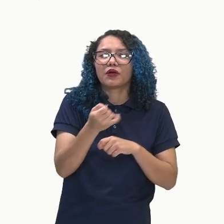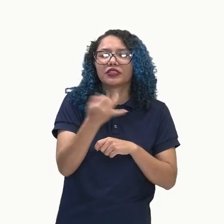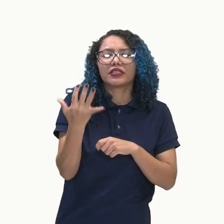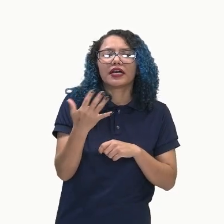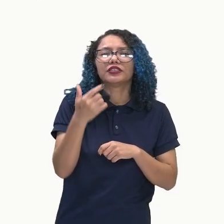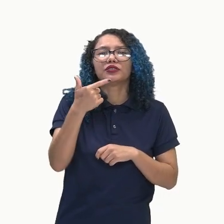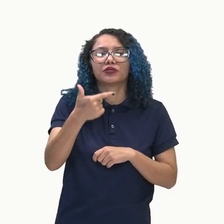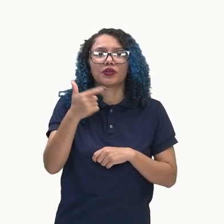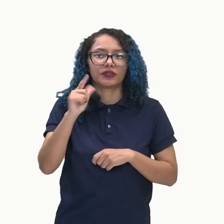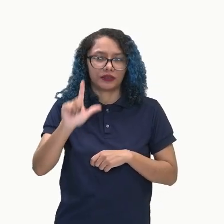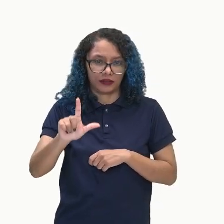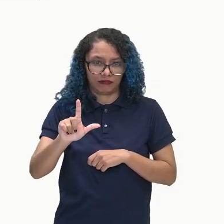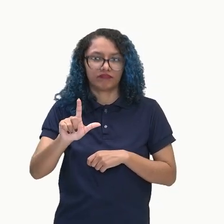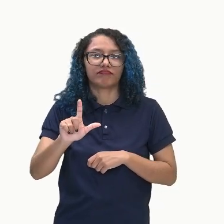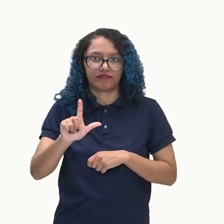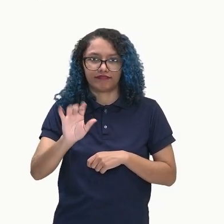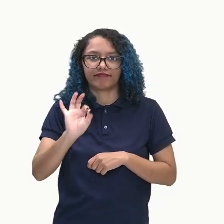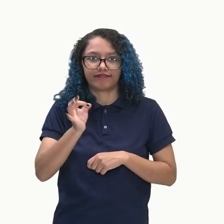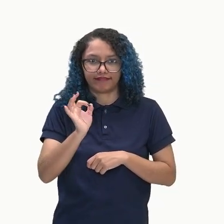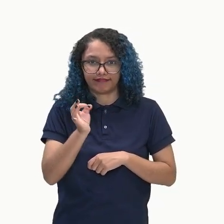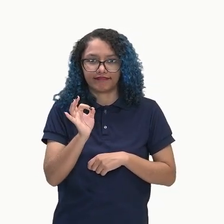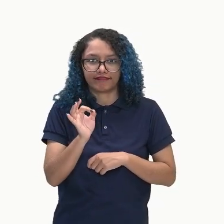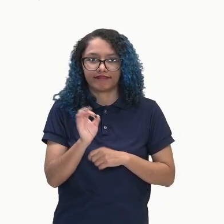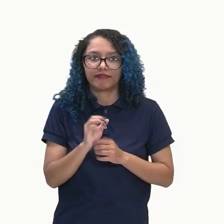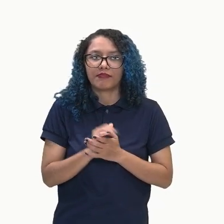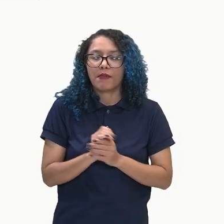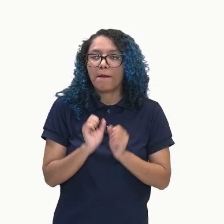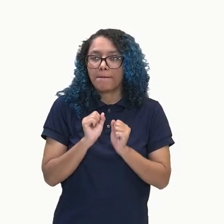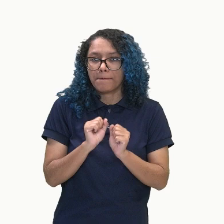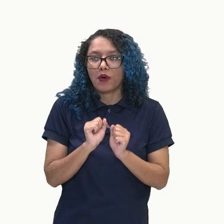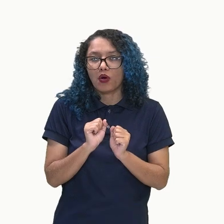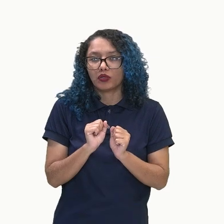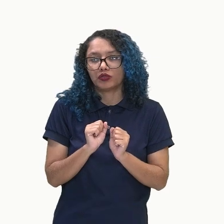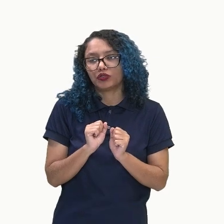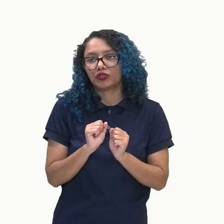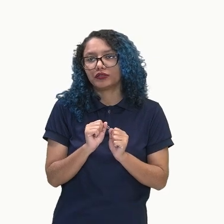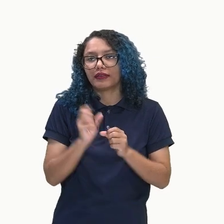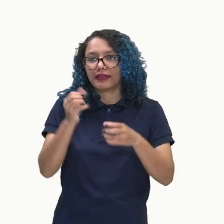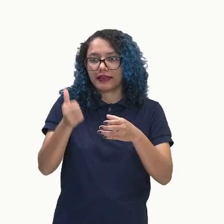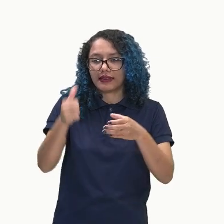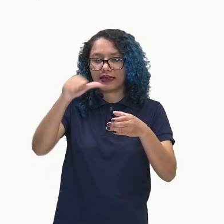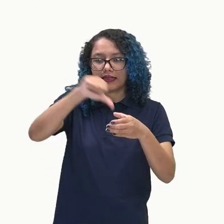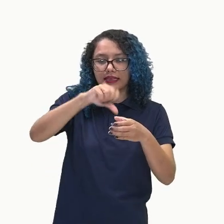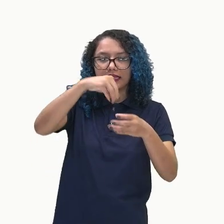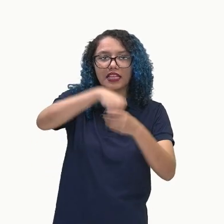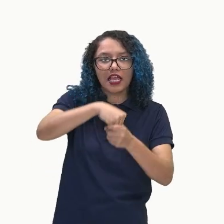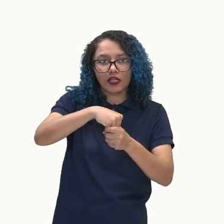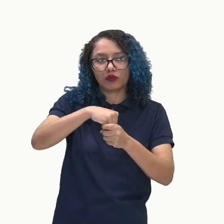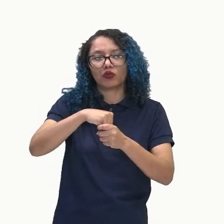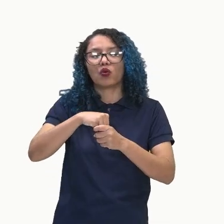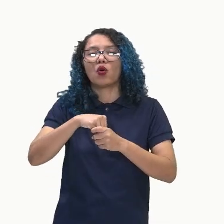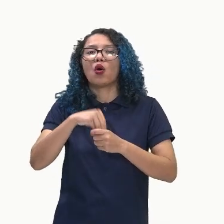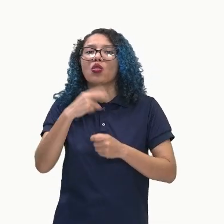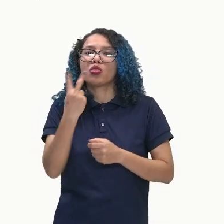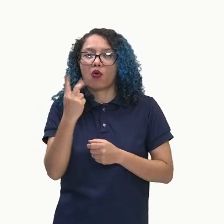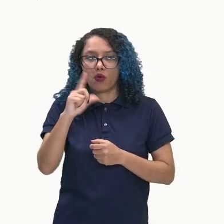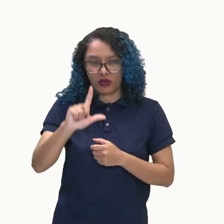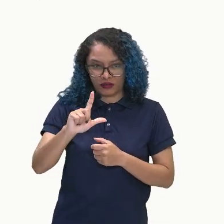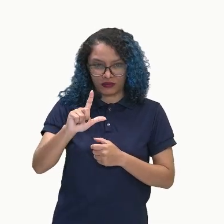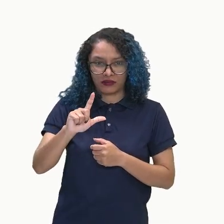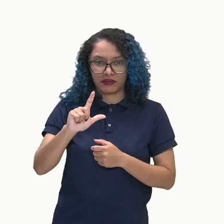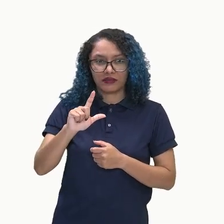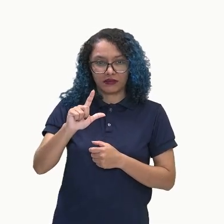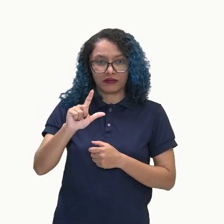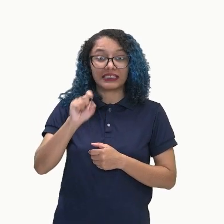ou seja, ela pode conter até 2 litros de líquido. O que é que eu quero que você perceba? Se ela